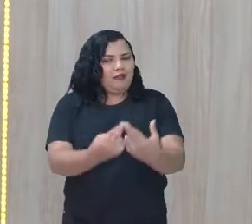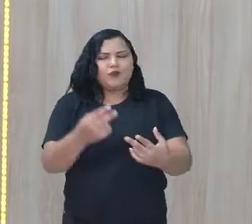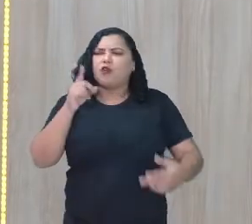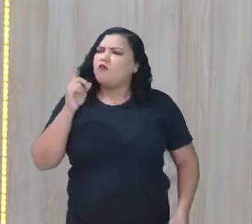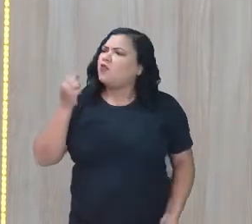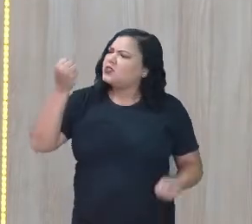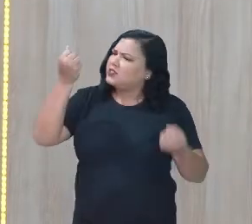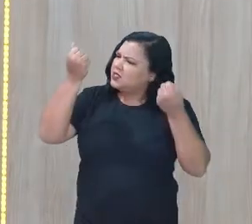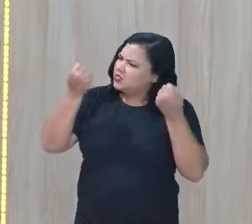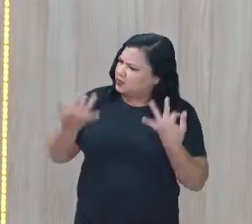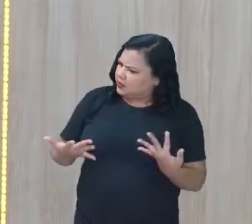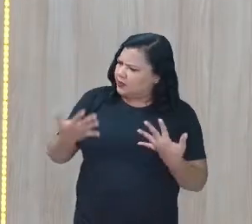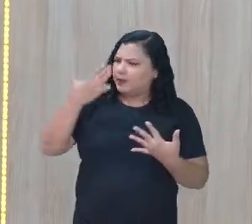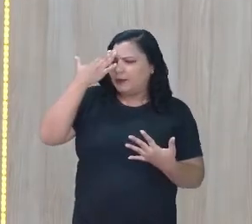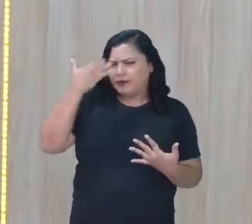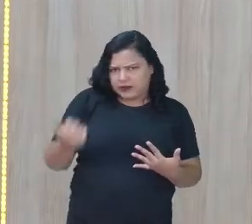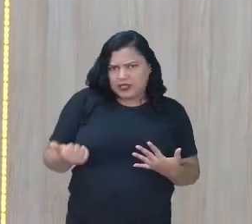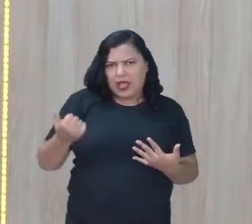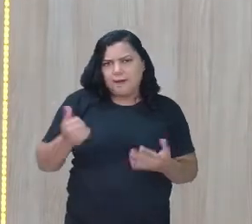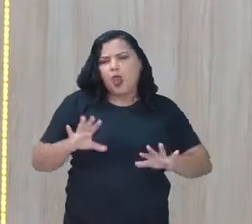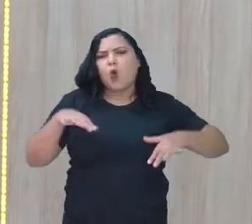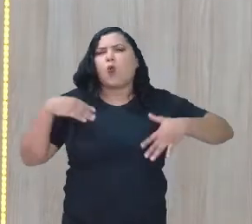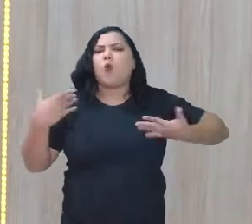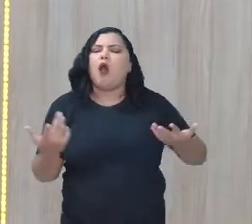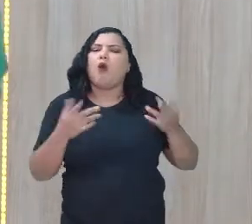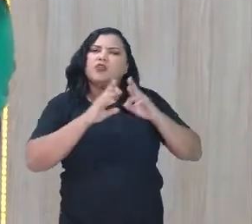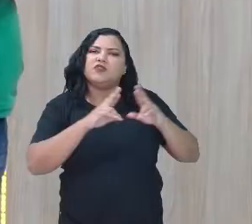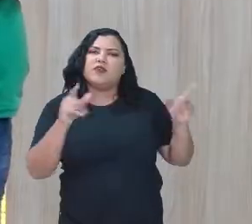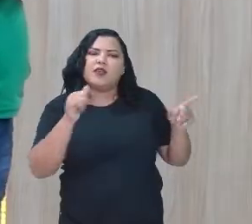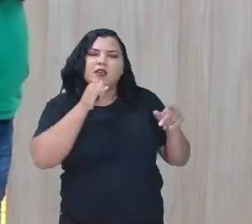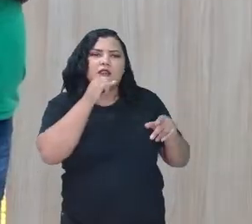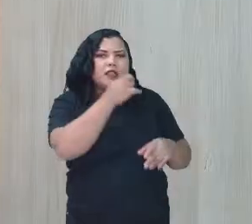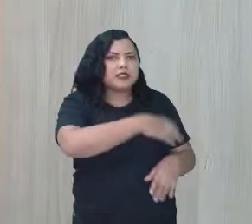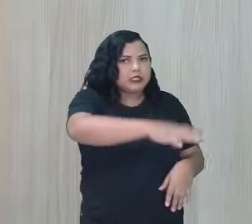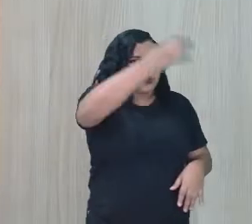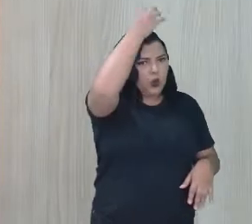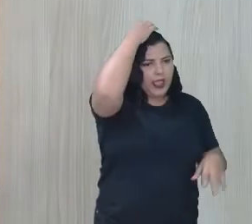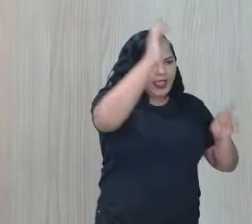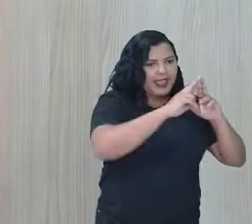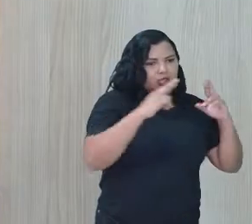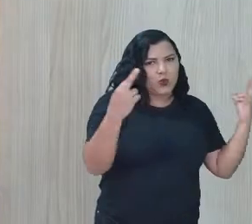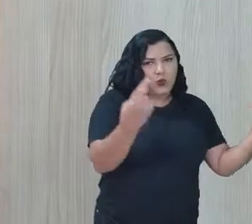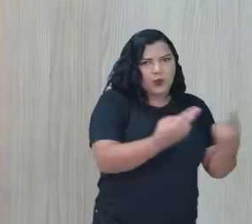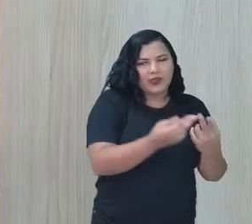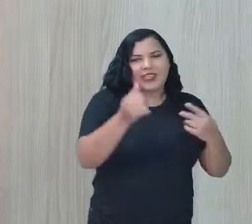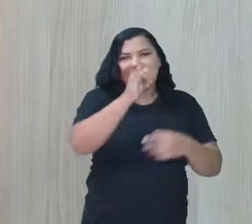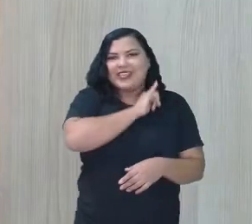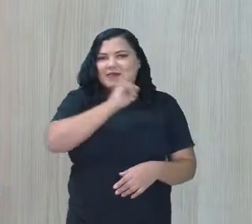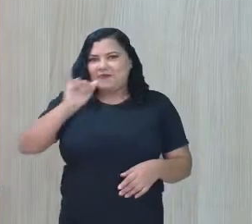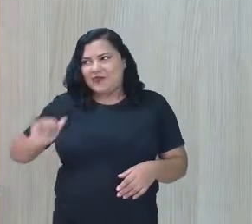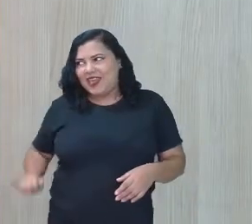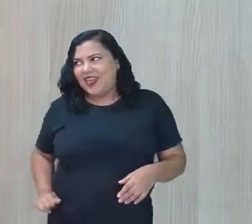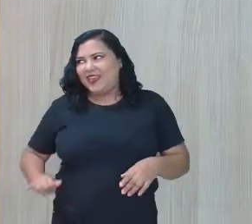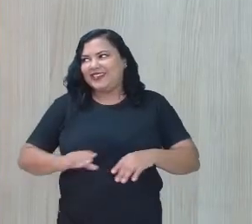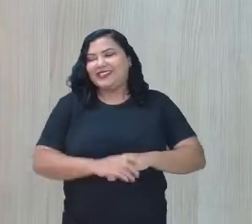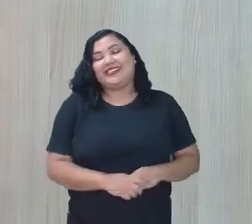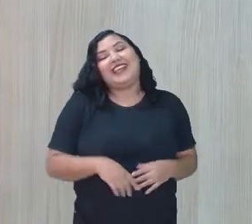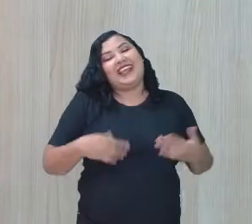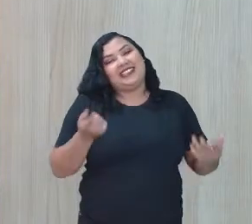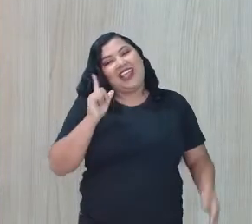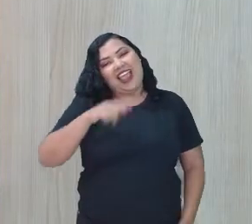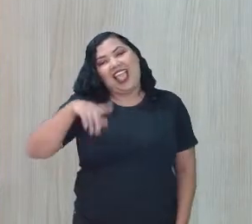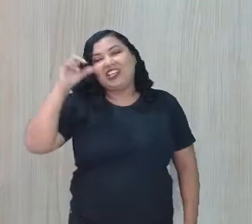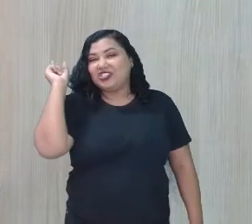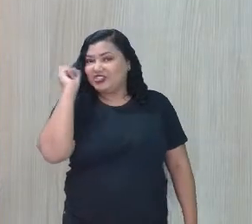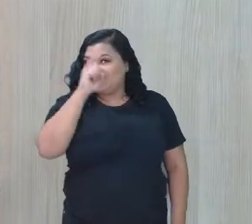professor, explicar para a gente a diferença entre um reino e um império? Bom, aí é uma questão já complicada, né?